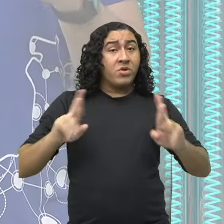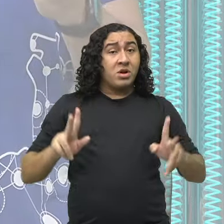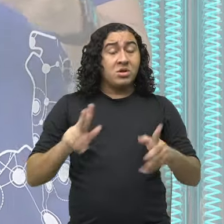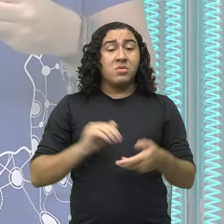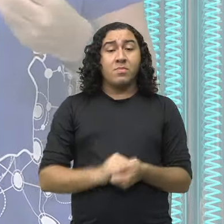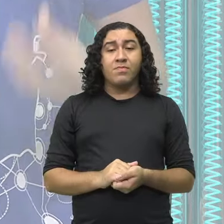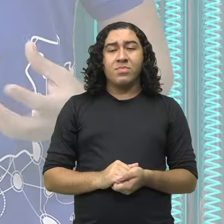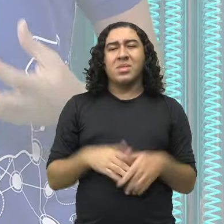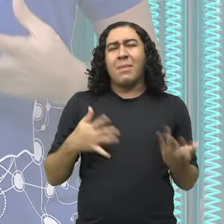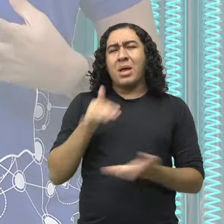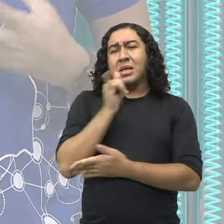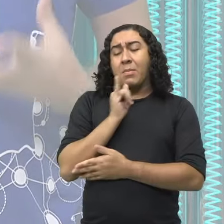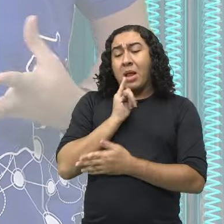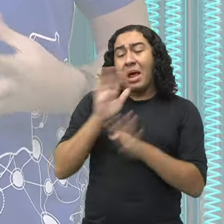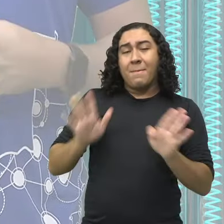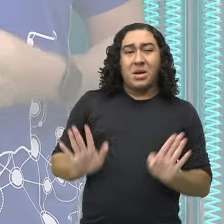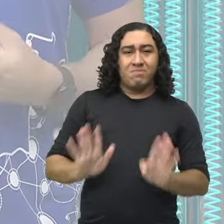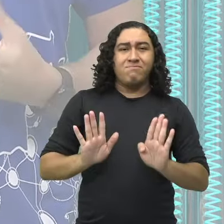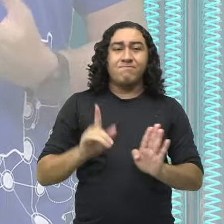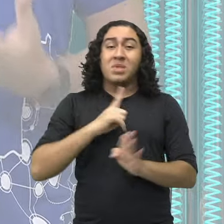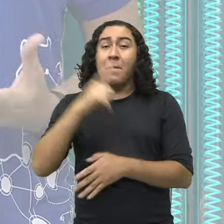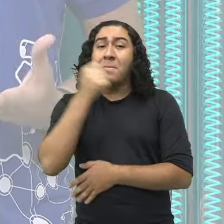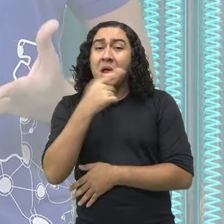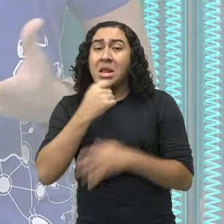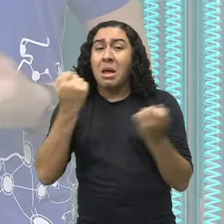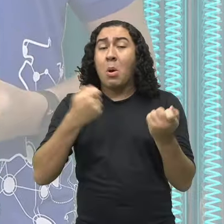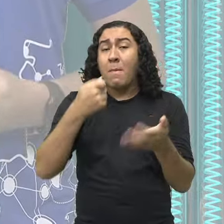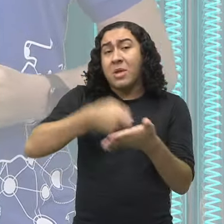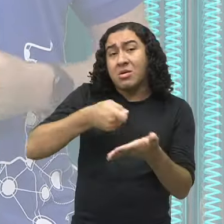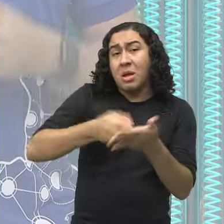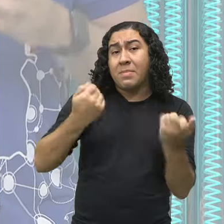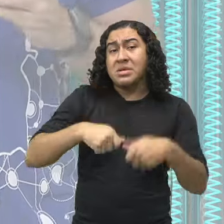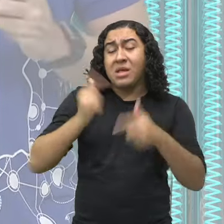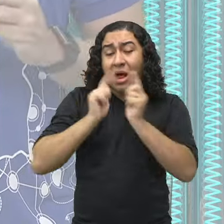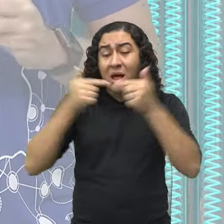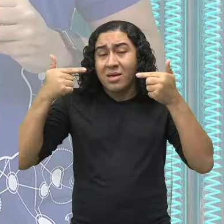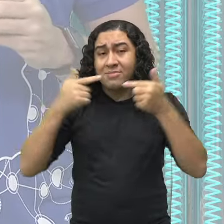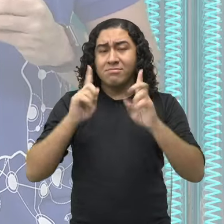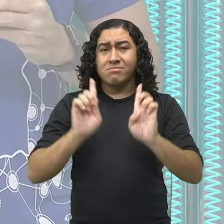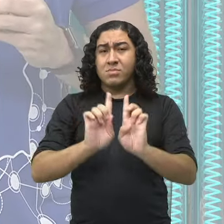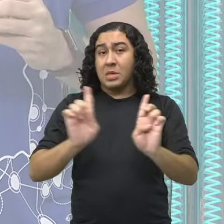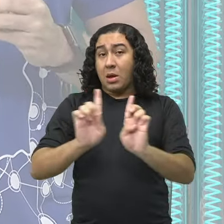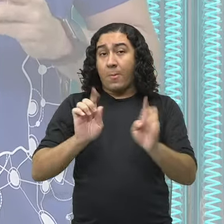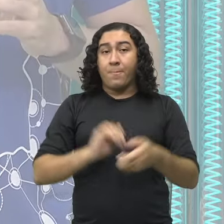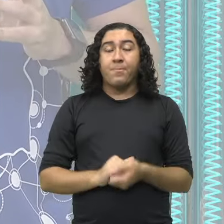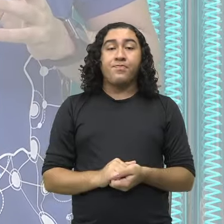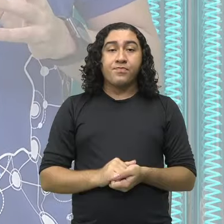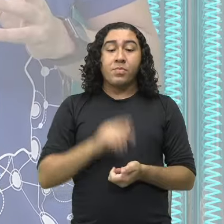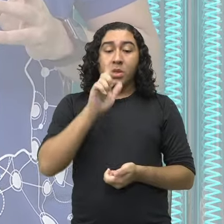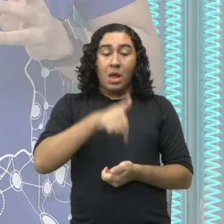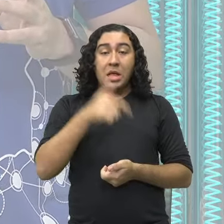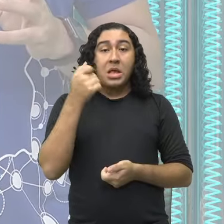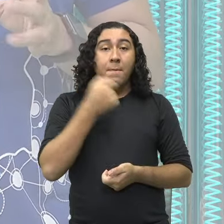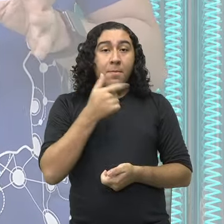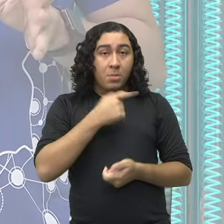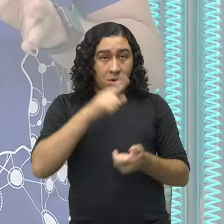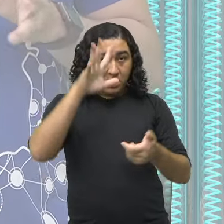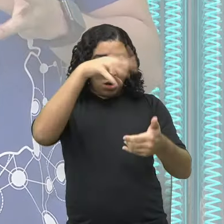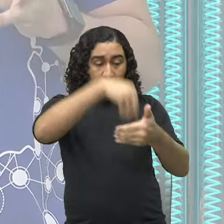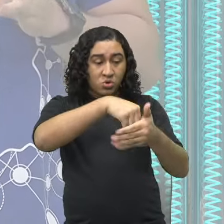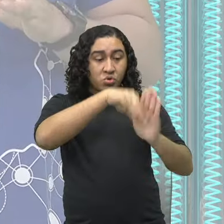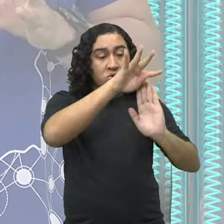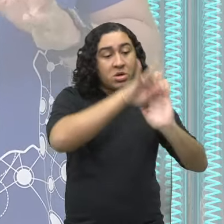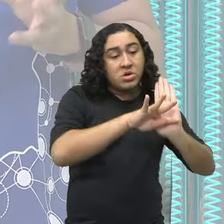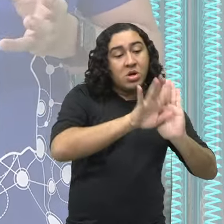está ali, professor, mas é porque tem humor, a gente tem que rir? Não necessariamente. O humor está aí justamente